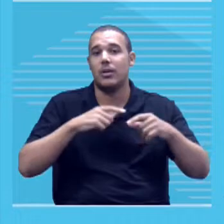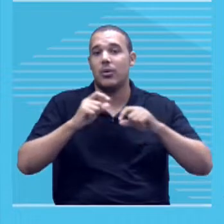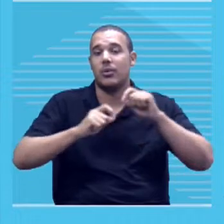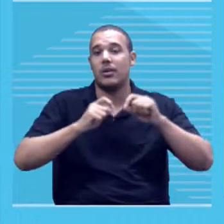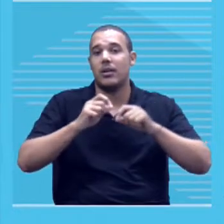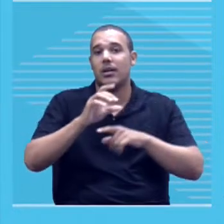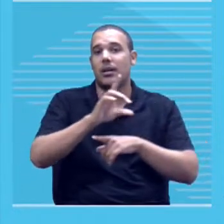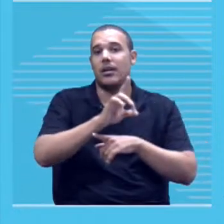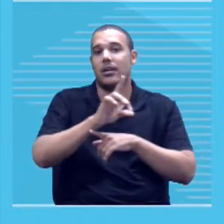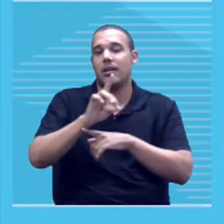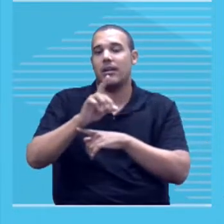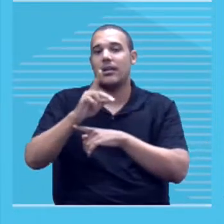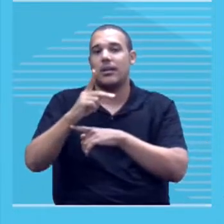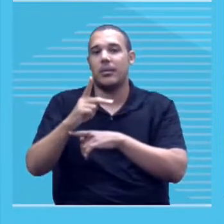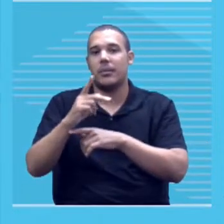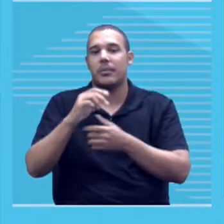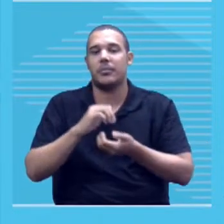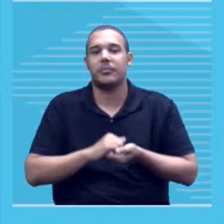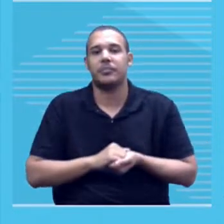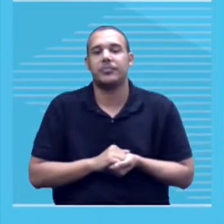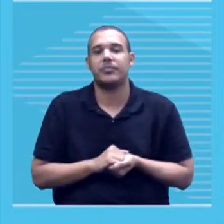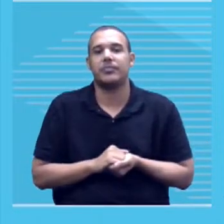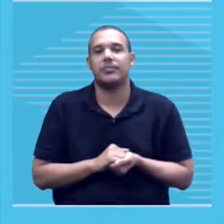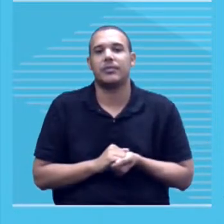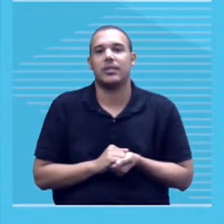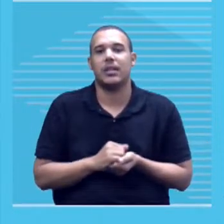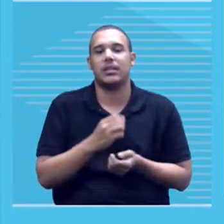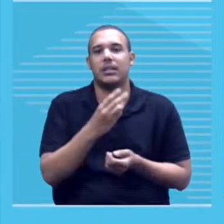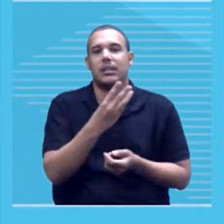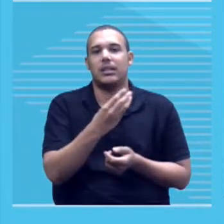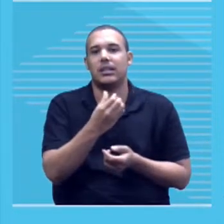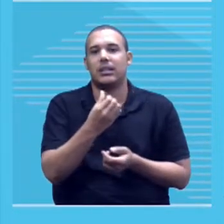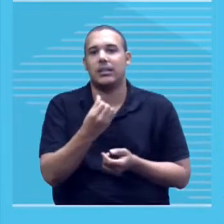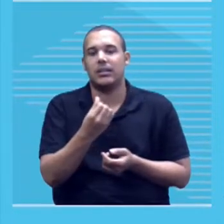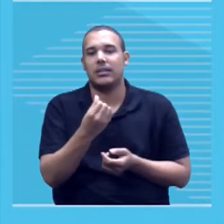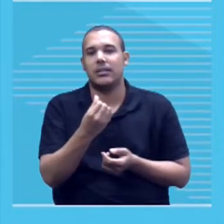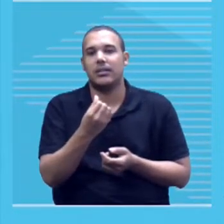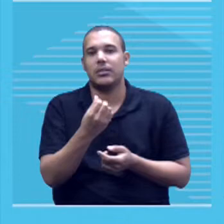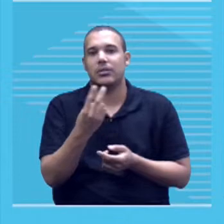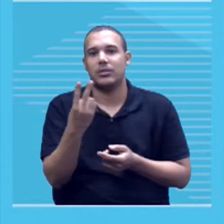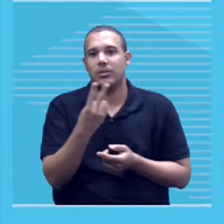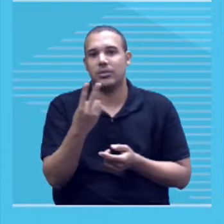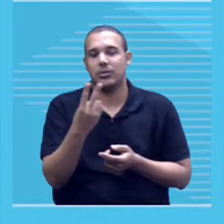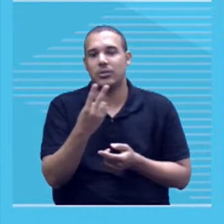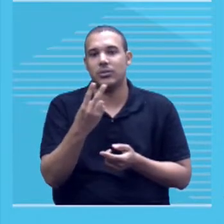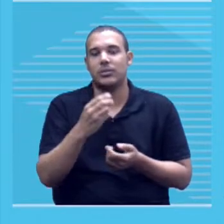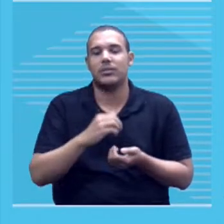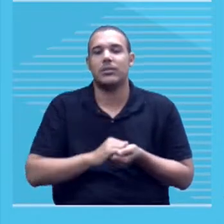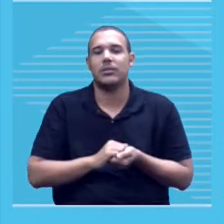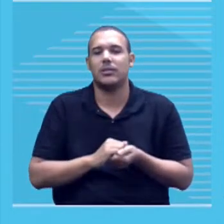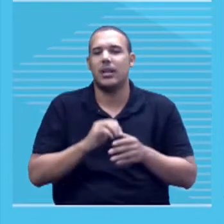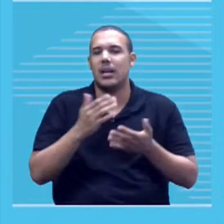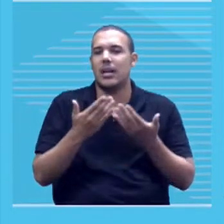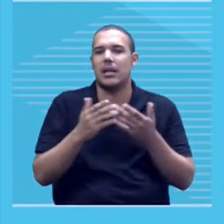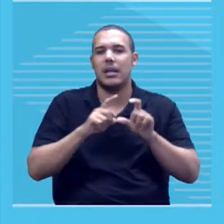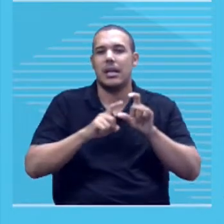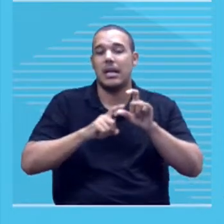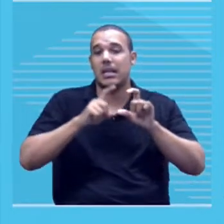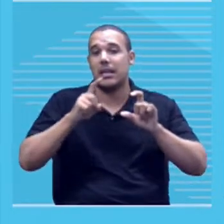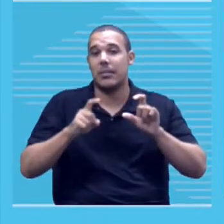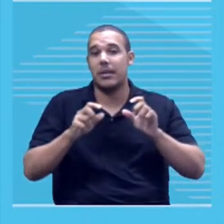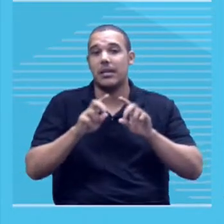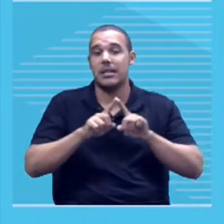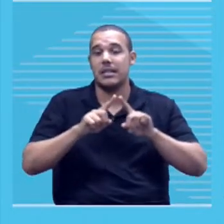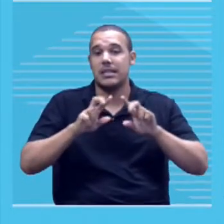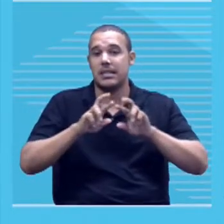DDP ela é constante. A DDP de 36 volts era já utilizada para os dois faróis, independente deles estarem